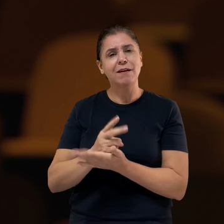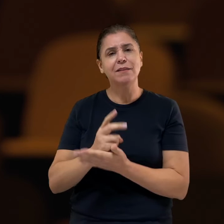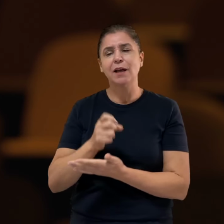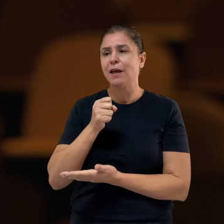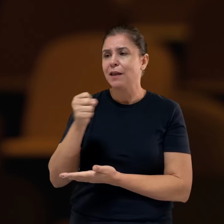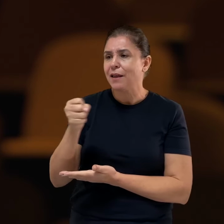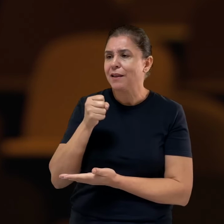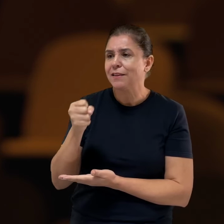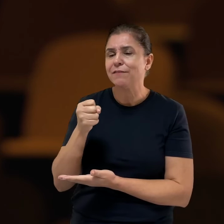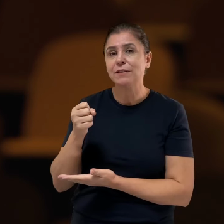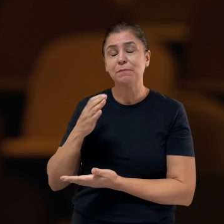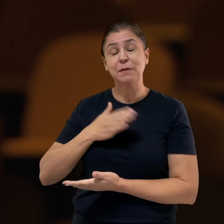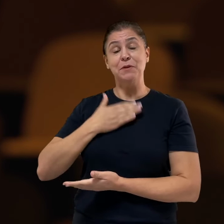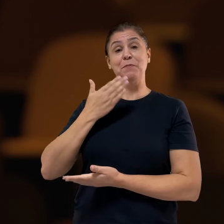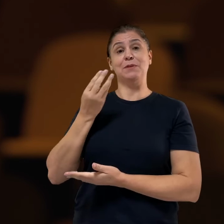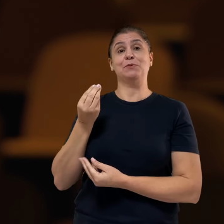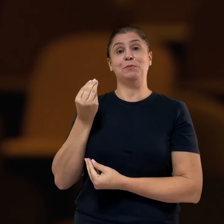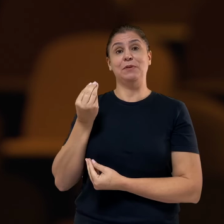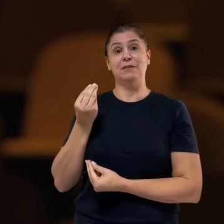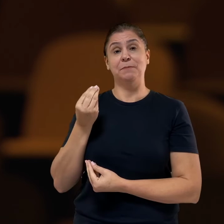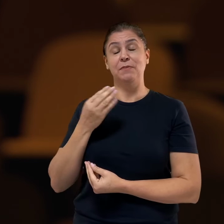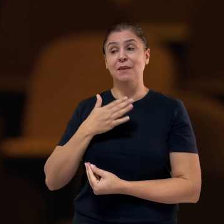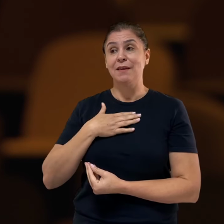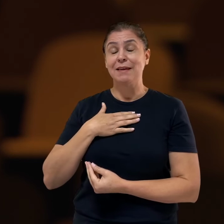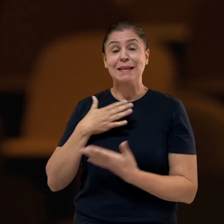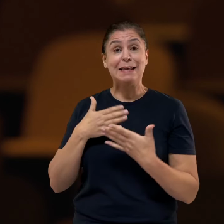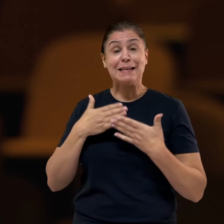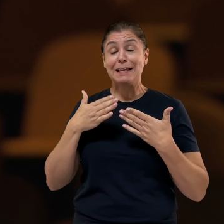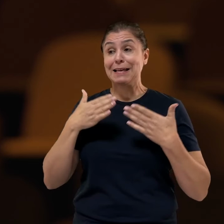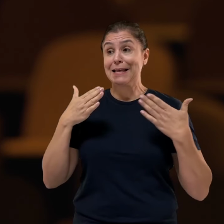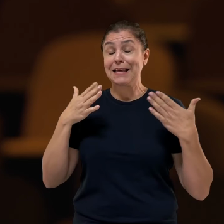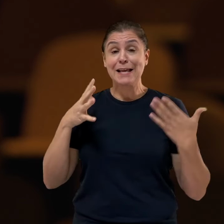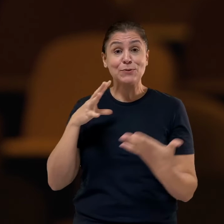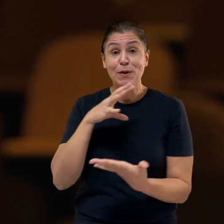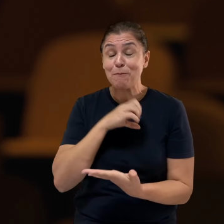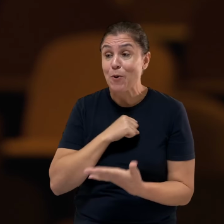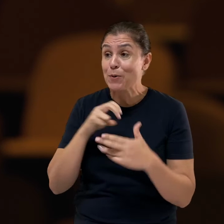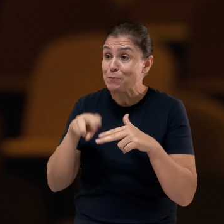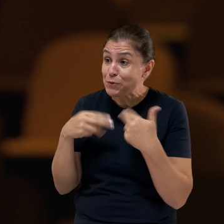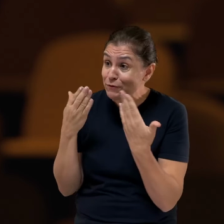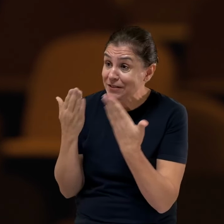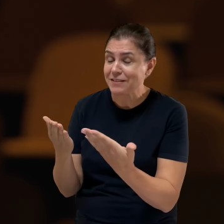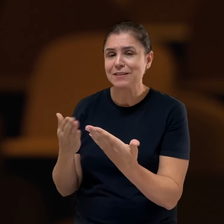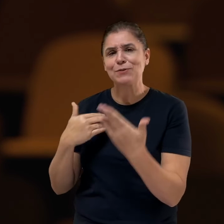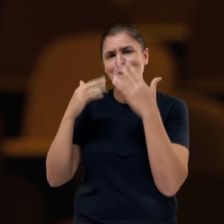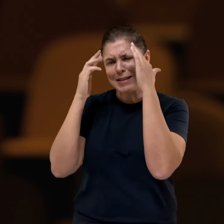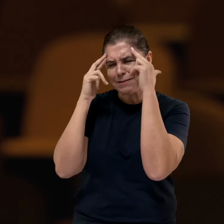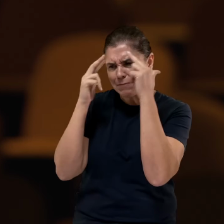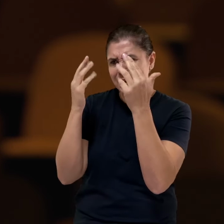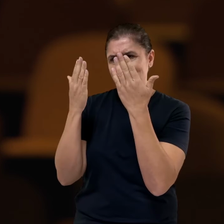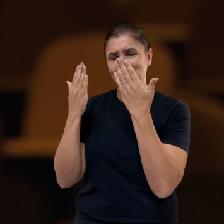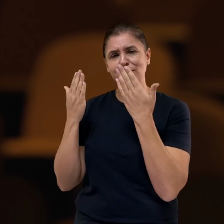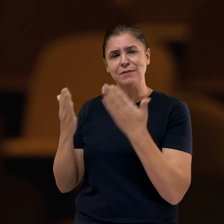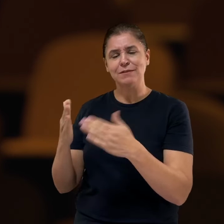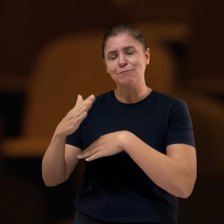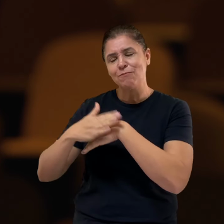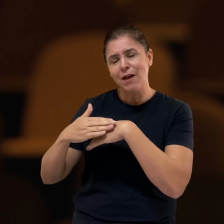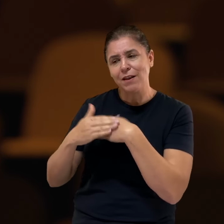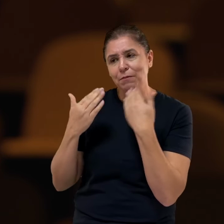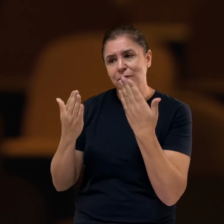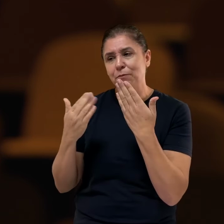entrevistado aqui é uma surpresa e cresce o amor por vocês, o respeito, o carinho por vocês,